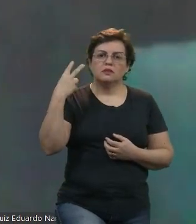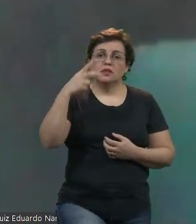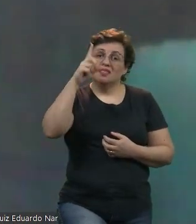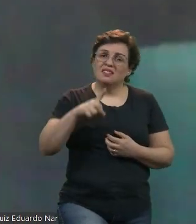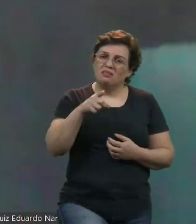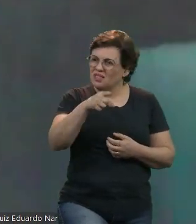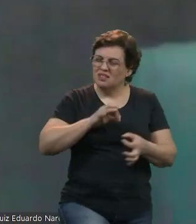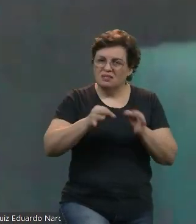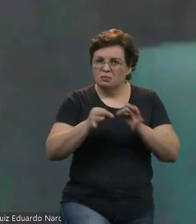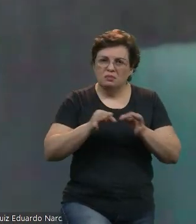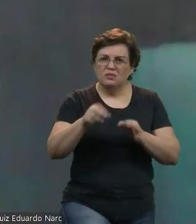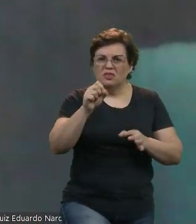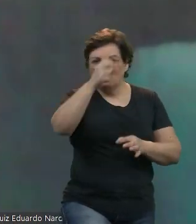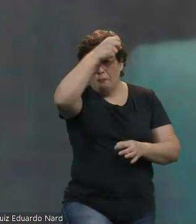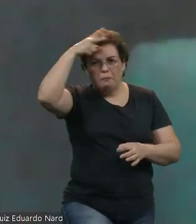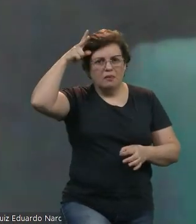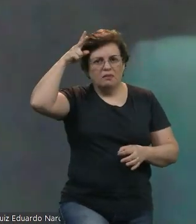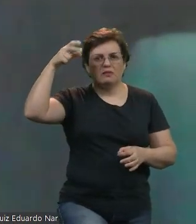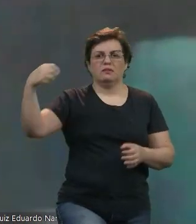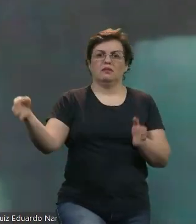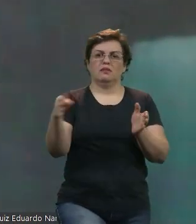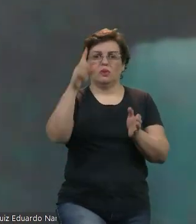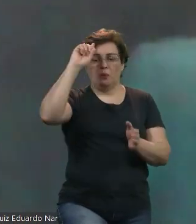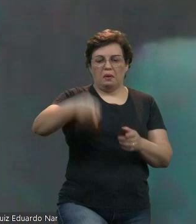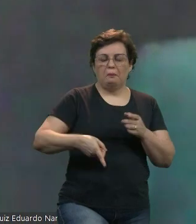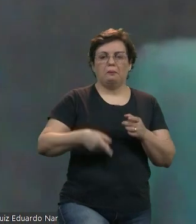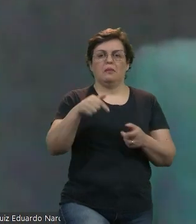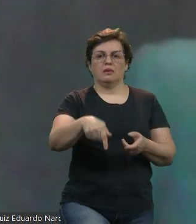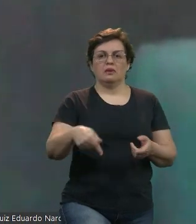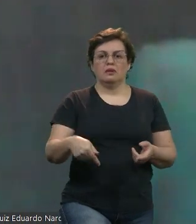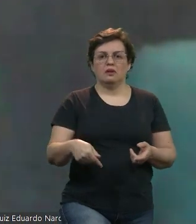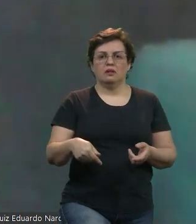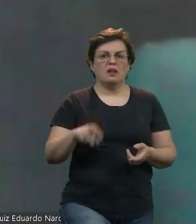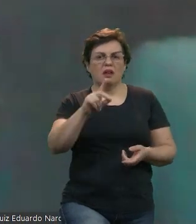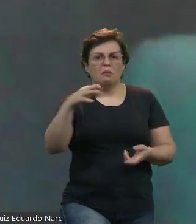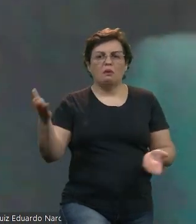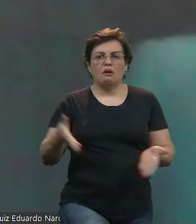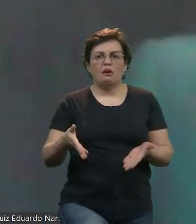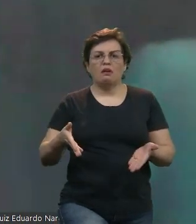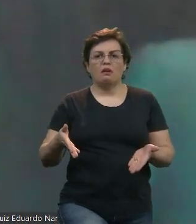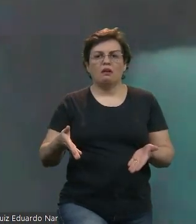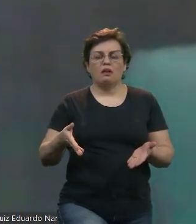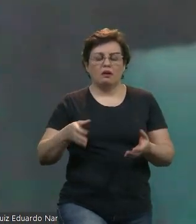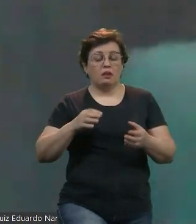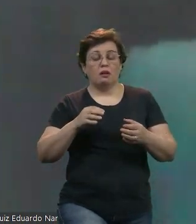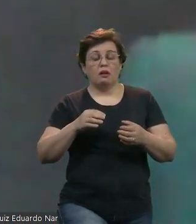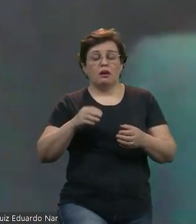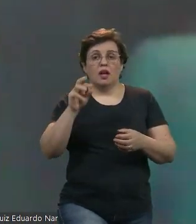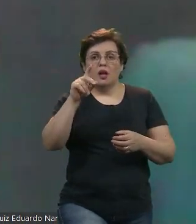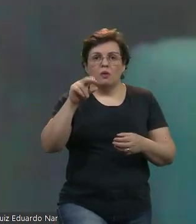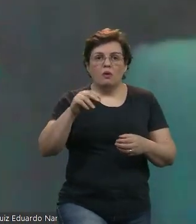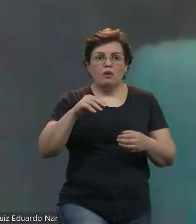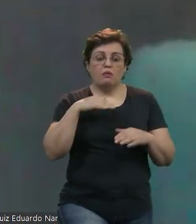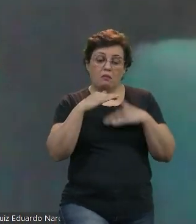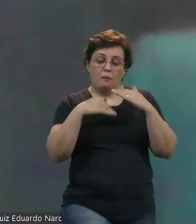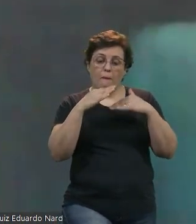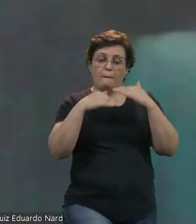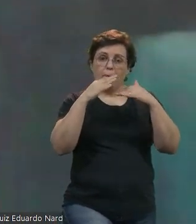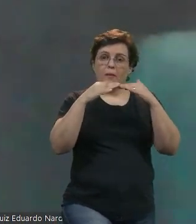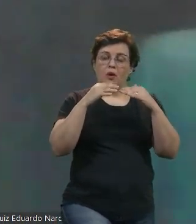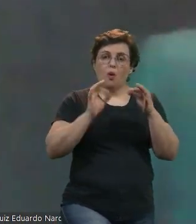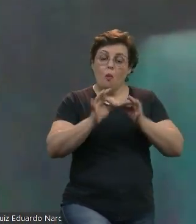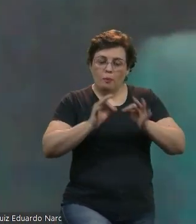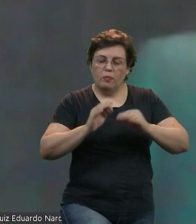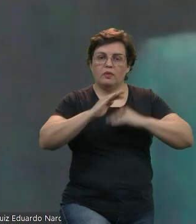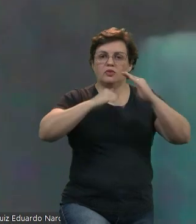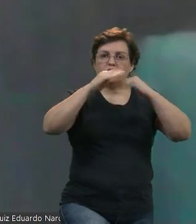os projetos que a Prefeitura manda. Veja o desgaste que sofremos com o plano de carreira, que nós não sabemos onde anda, e as